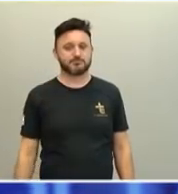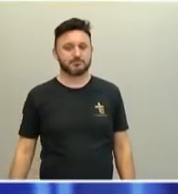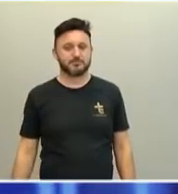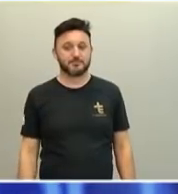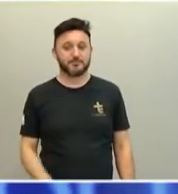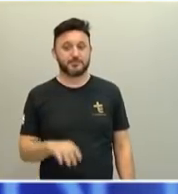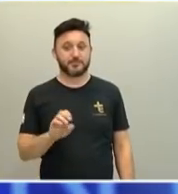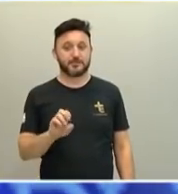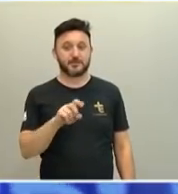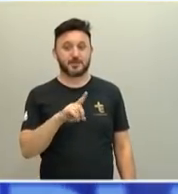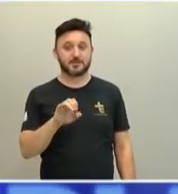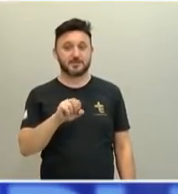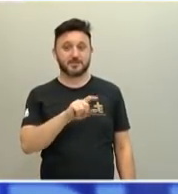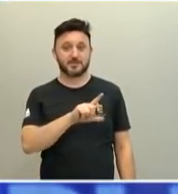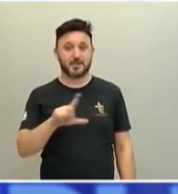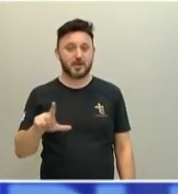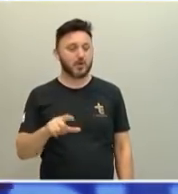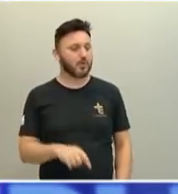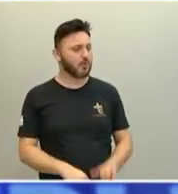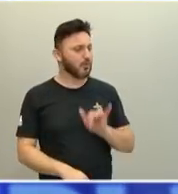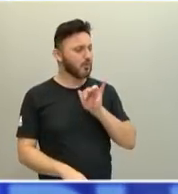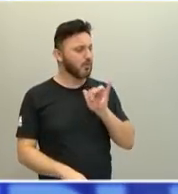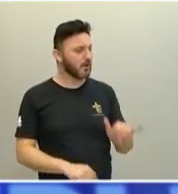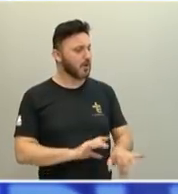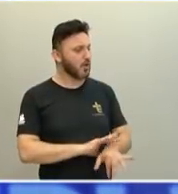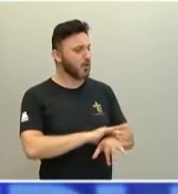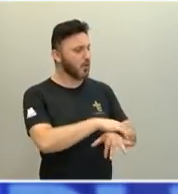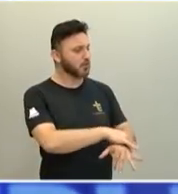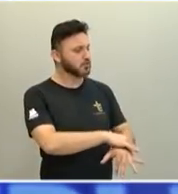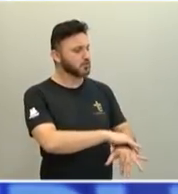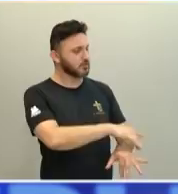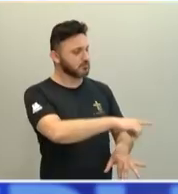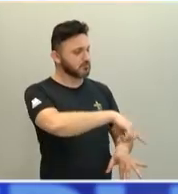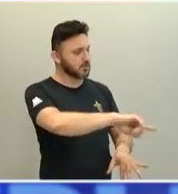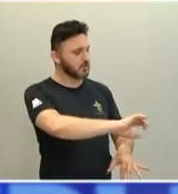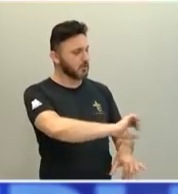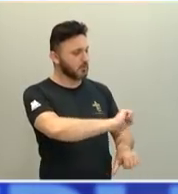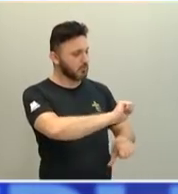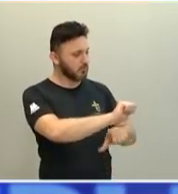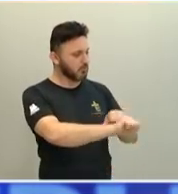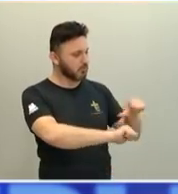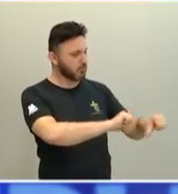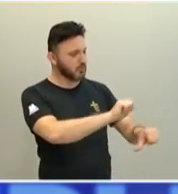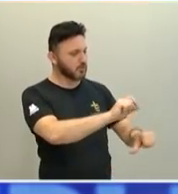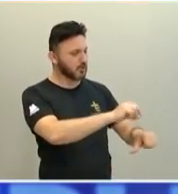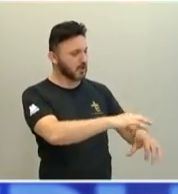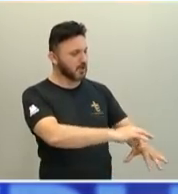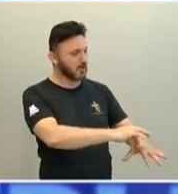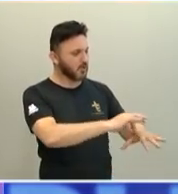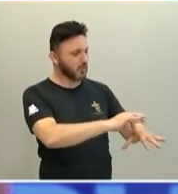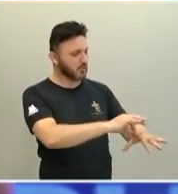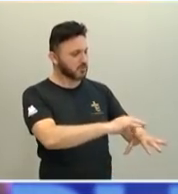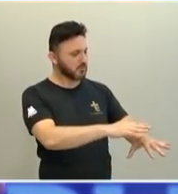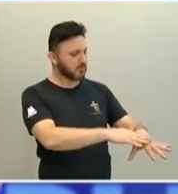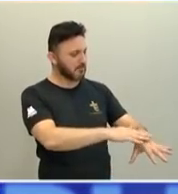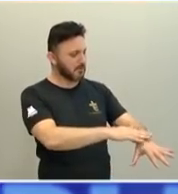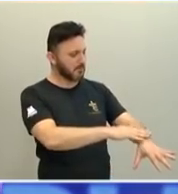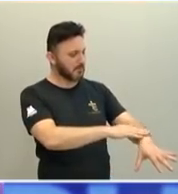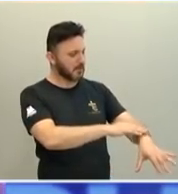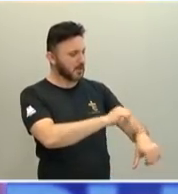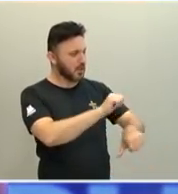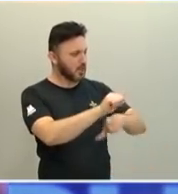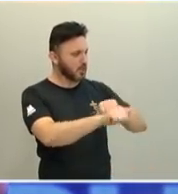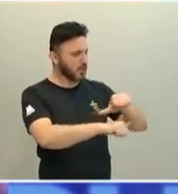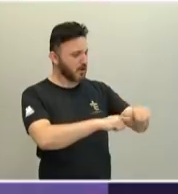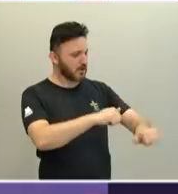Ezequiel profere uma palavra sobre os ossos. E aqueles ossos recebem carne, músculo e pele, se transformam em